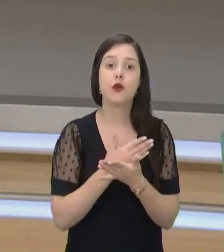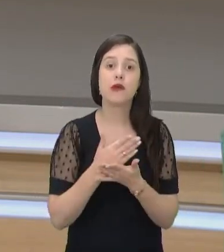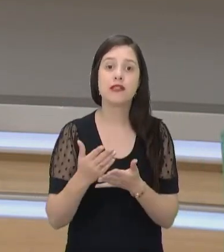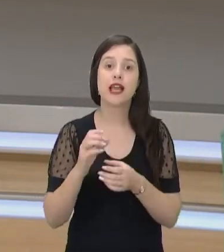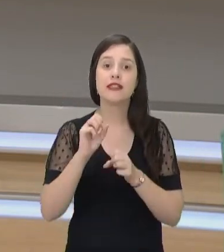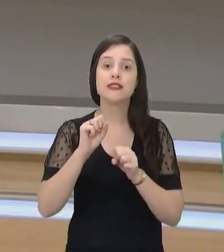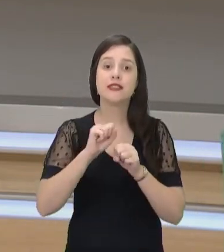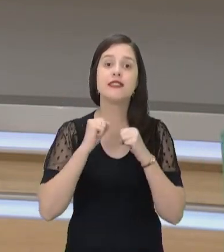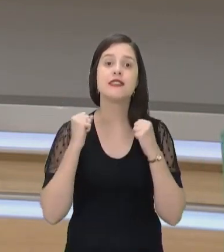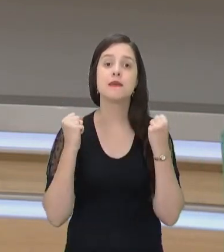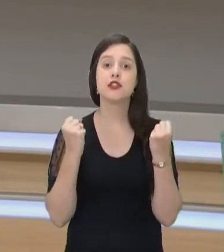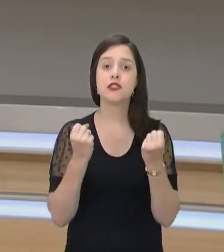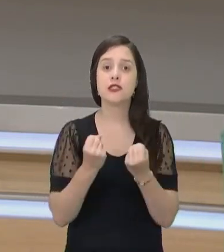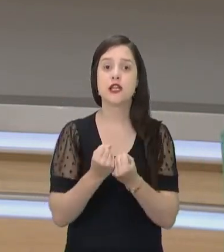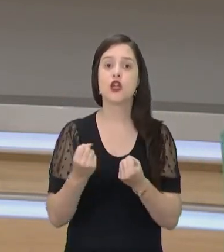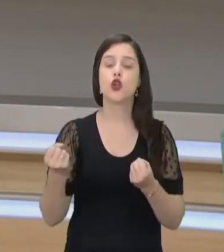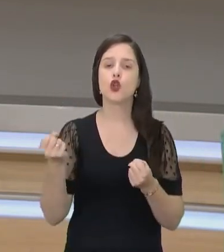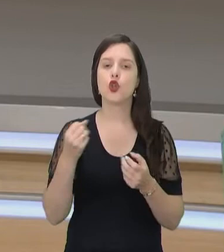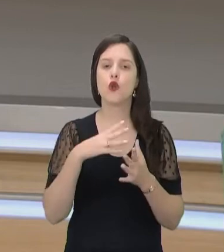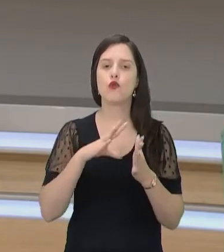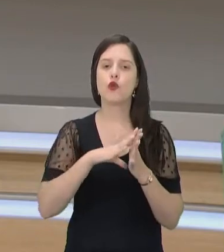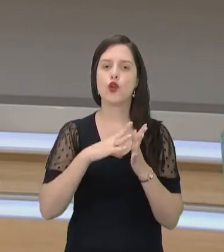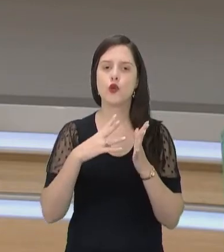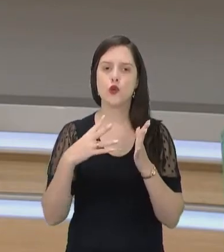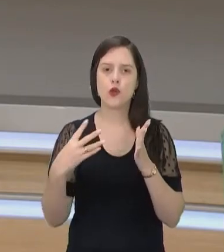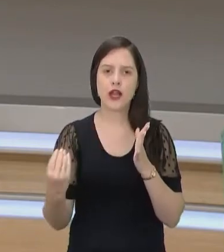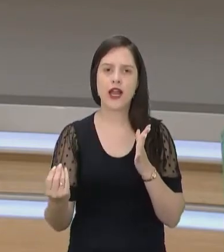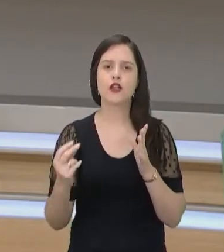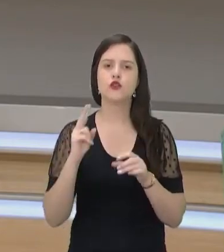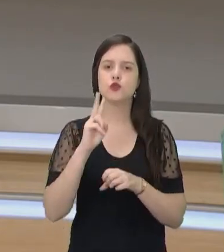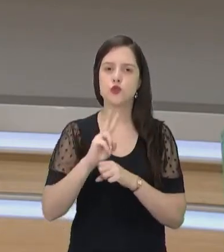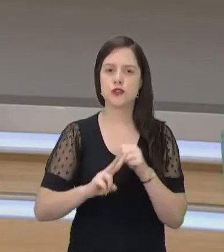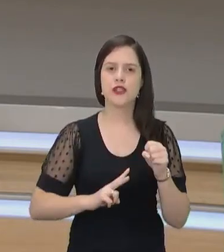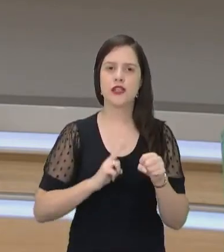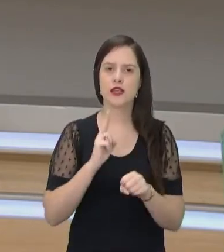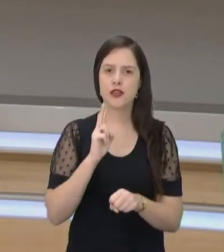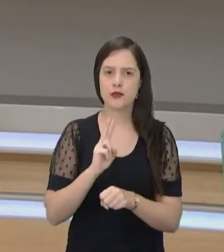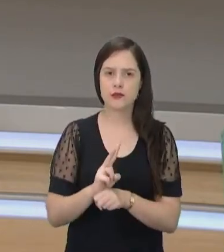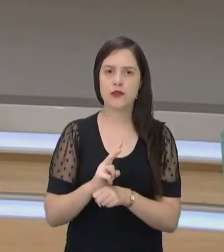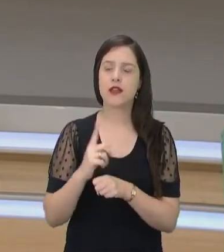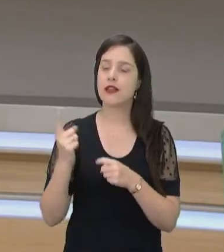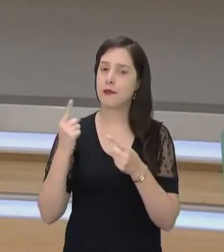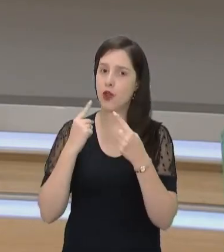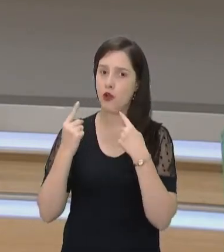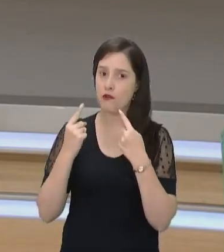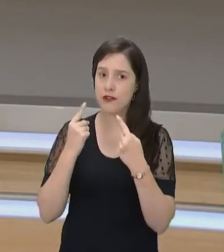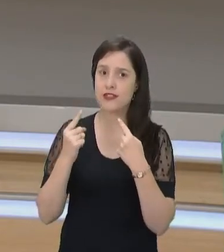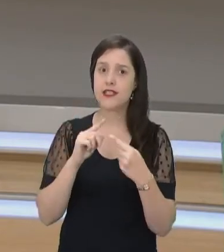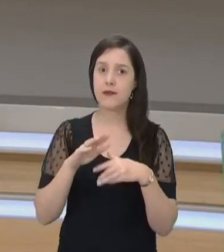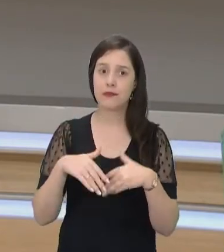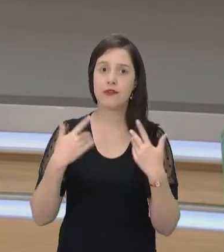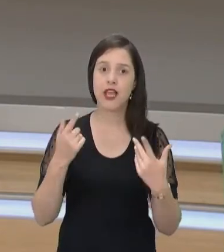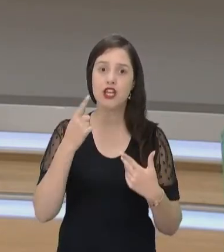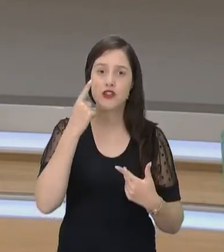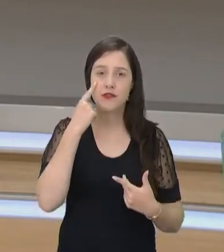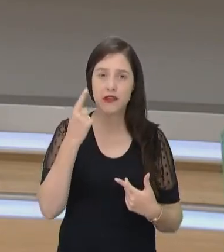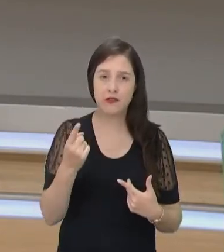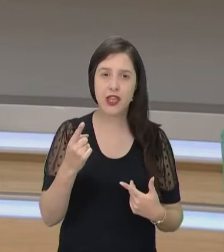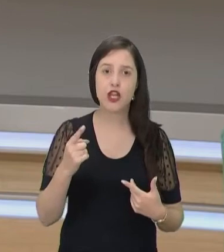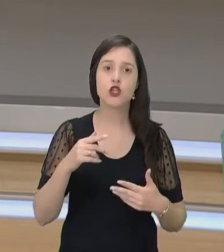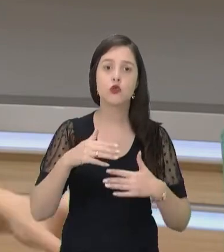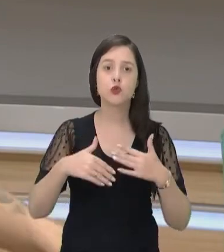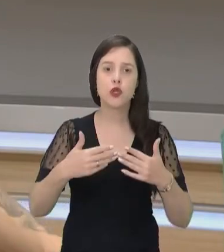sistematização do nosso componente curricular Hábitos Sustentáveis, e a gente ainda tem muita coisa para conversar e que a gente vai vendo durante